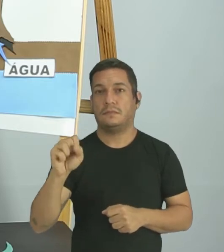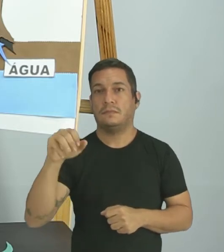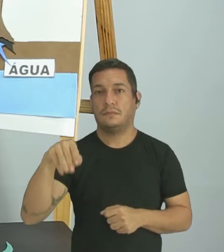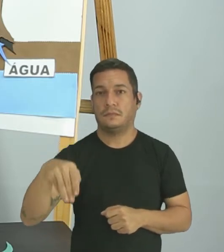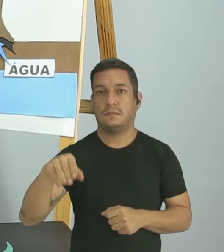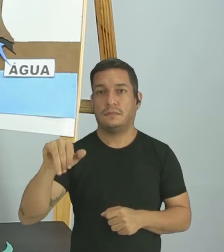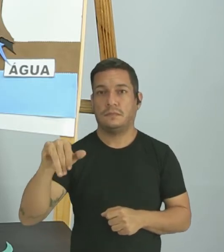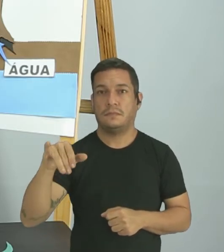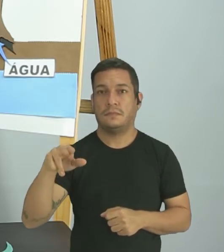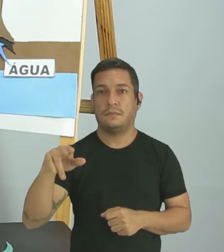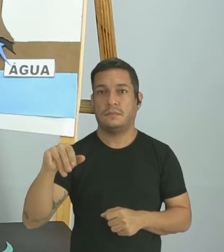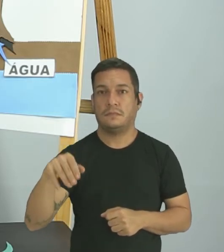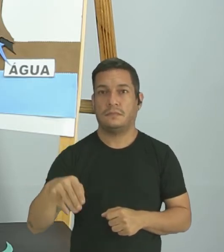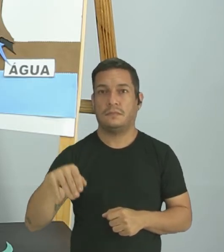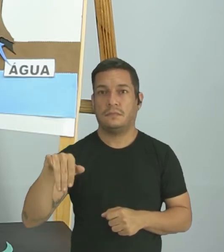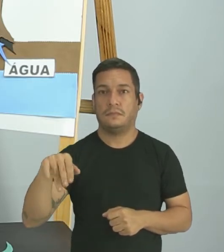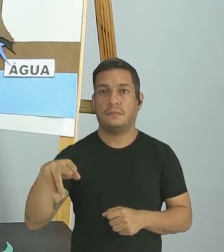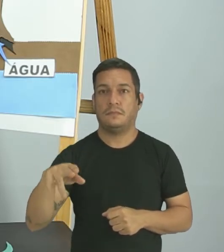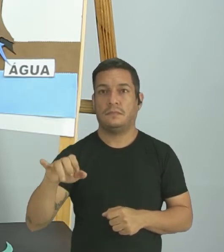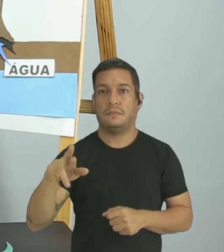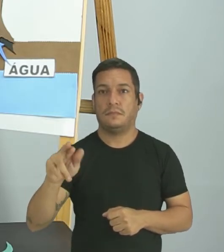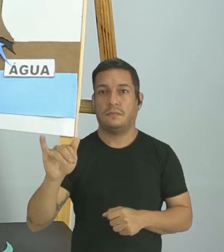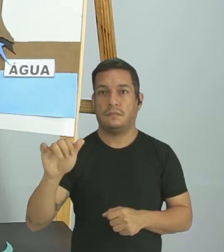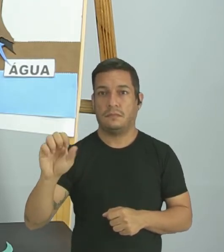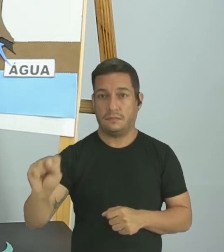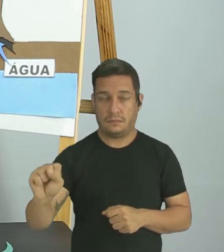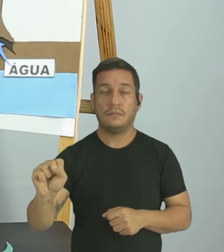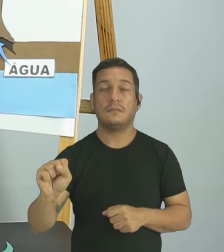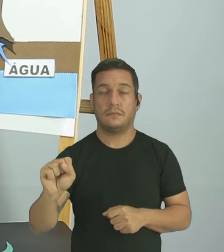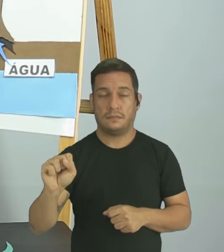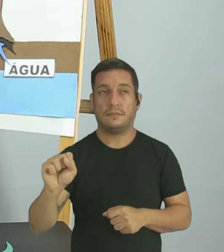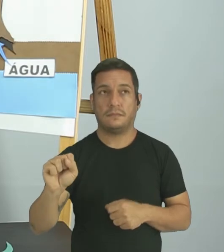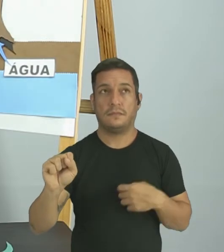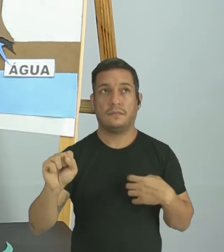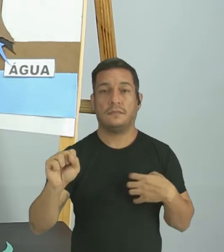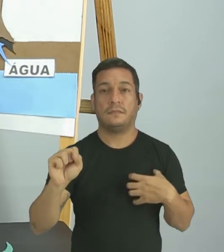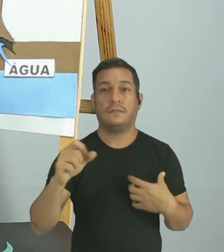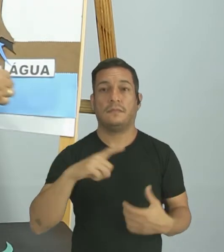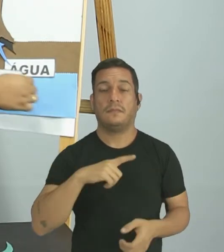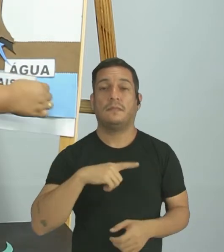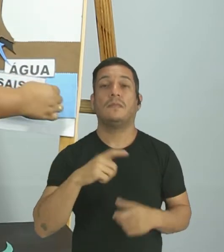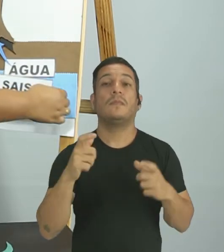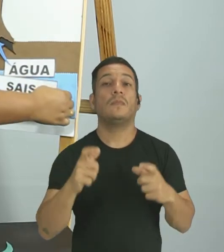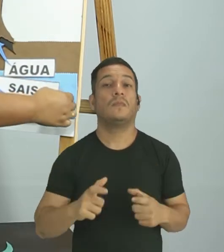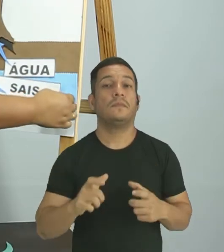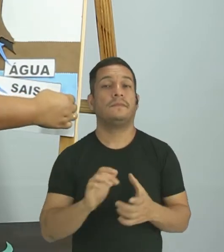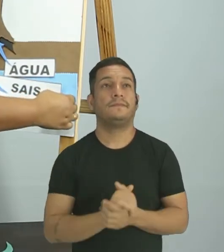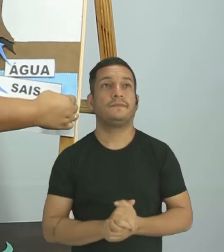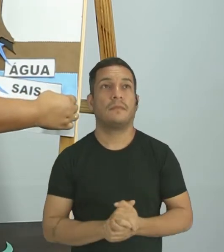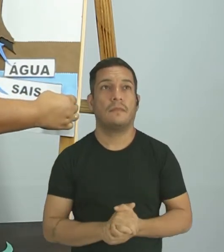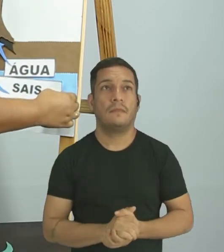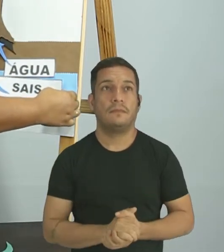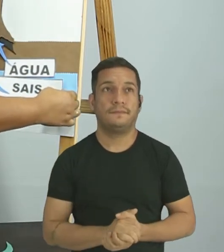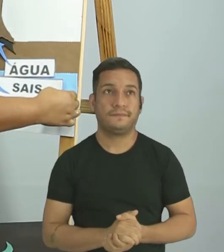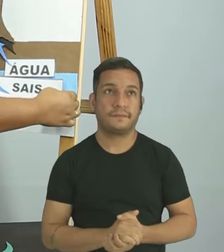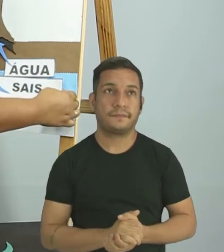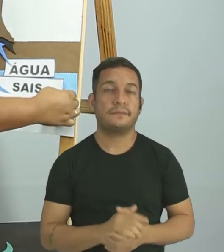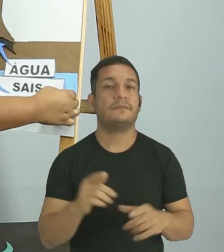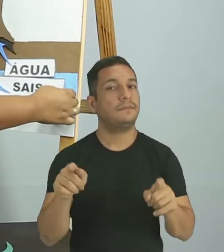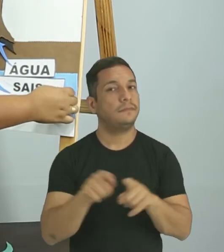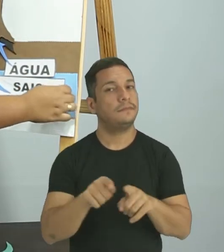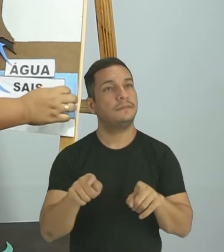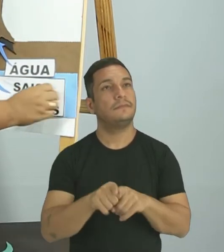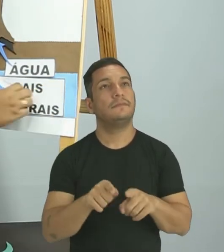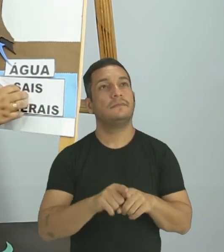minerais, não é isso? Então, todos os sais minerais existem onde? Existe aqui